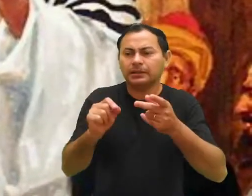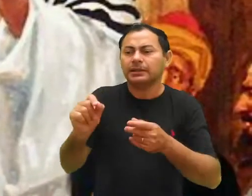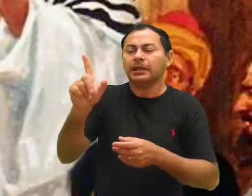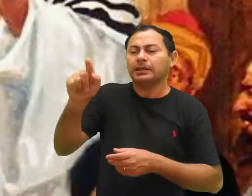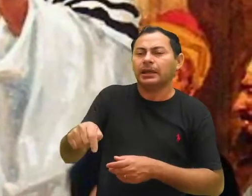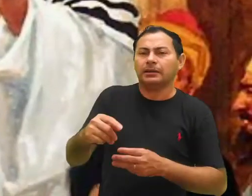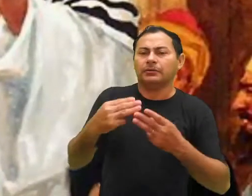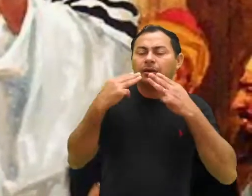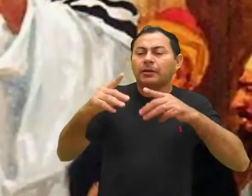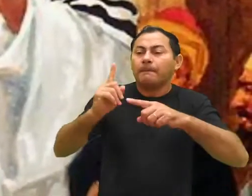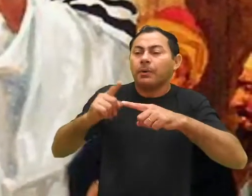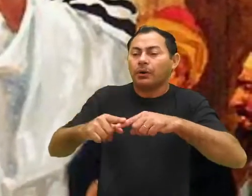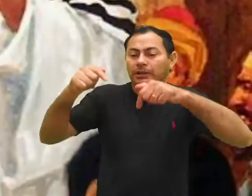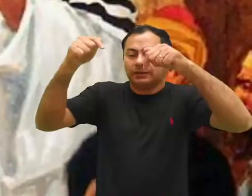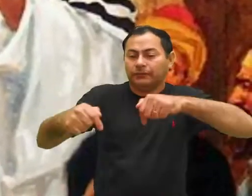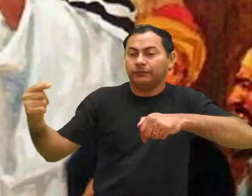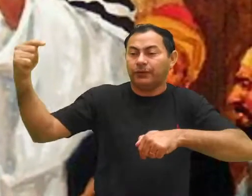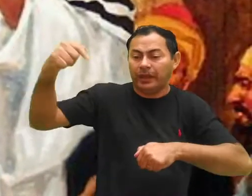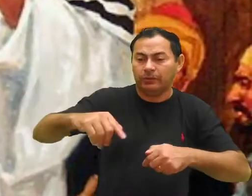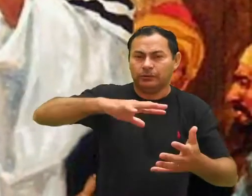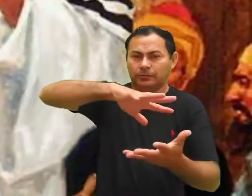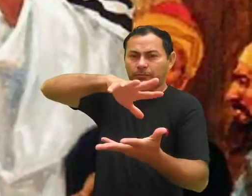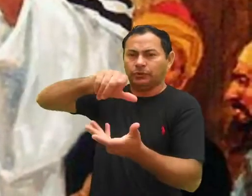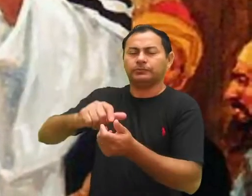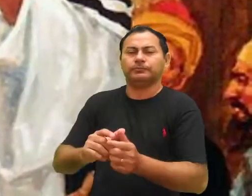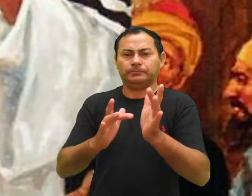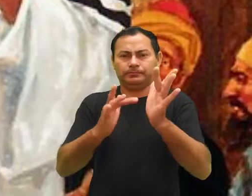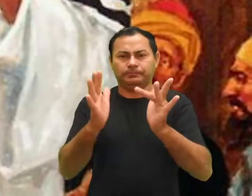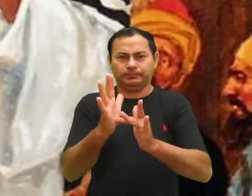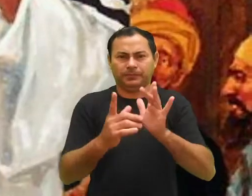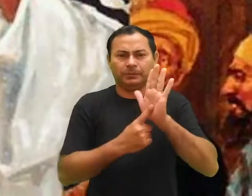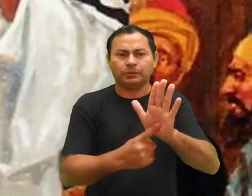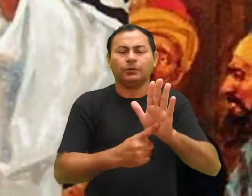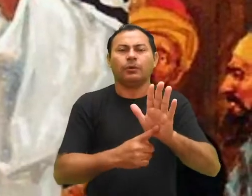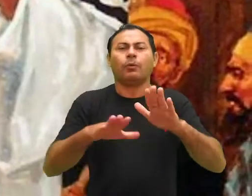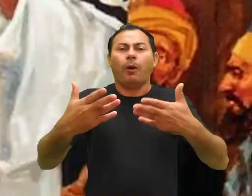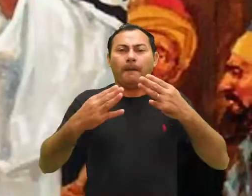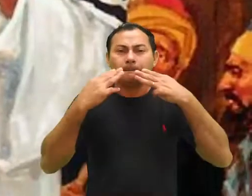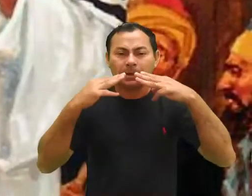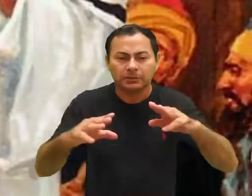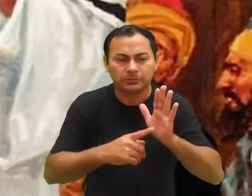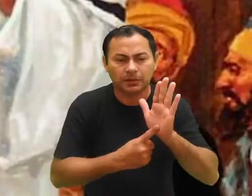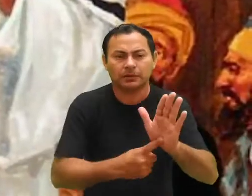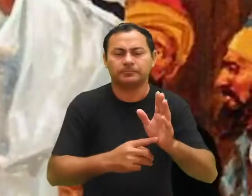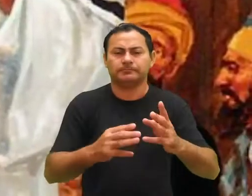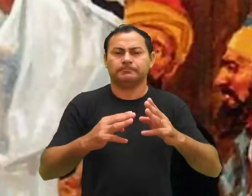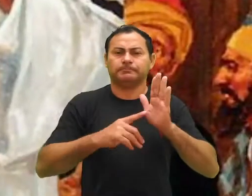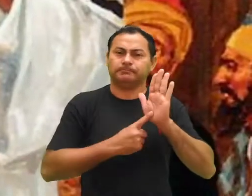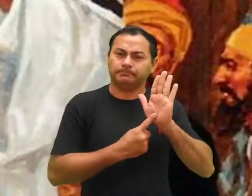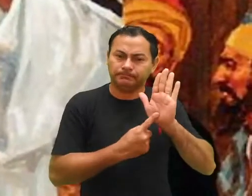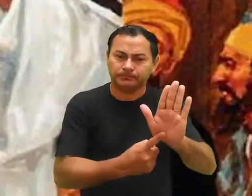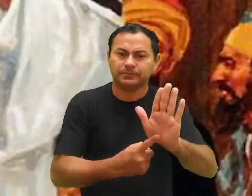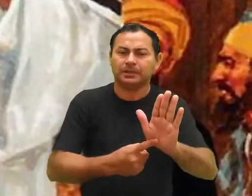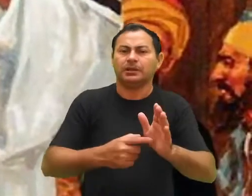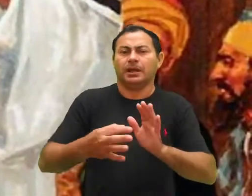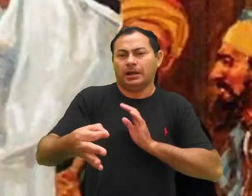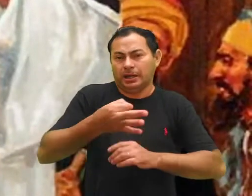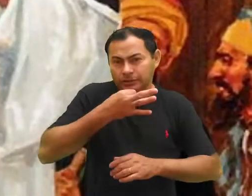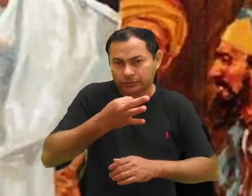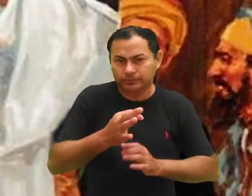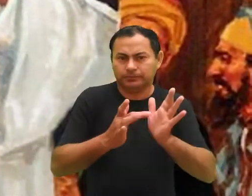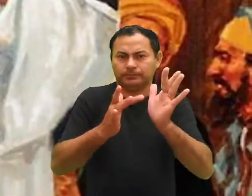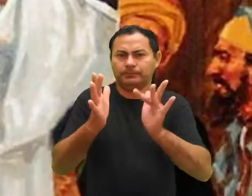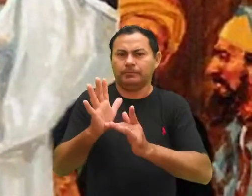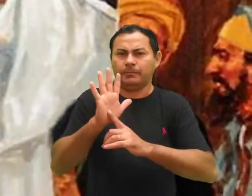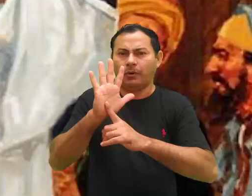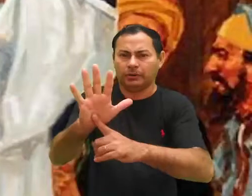ele era, quem ele era e o porquê estava nesse mundo. Ele mostrou qual era a sua missão aqui, ele declarou o seu manifesto.